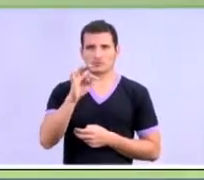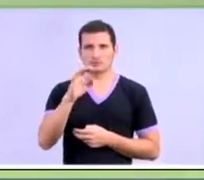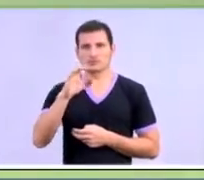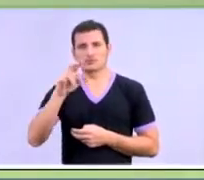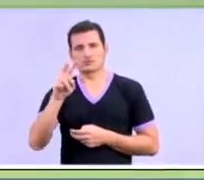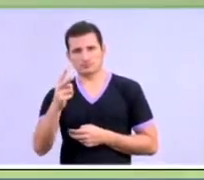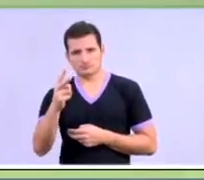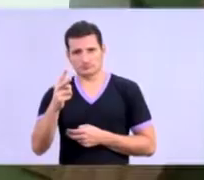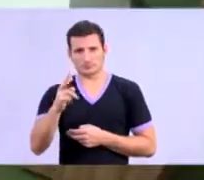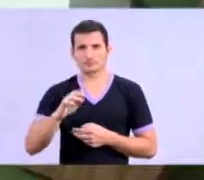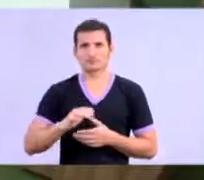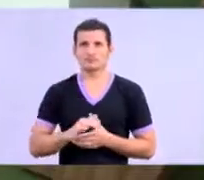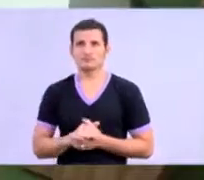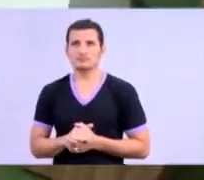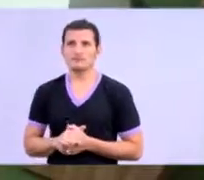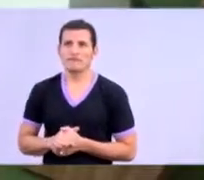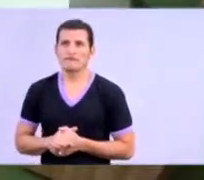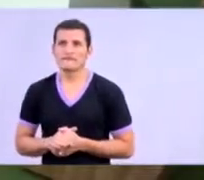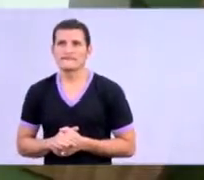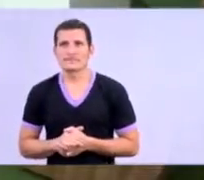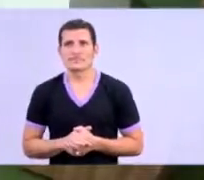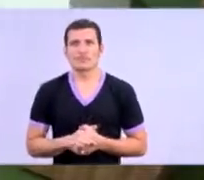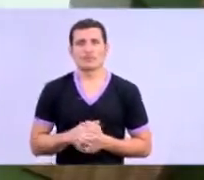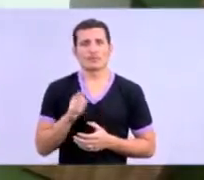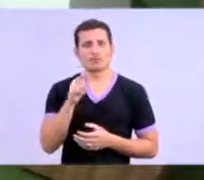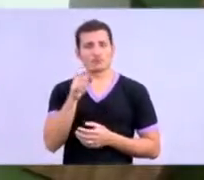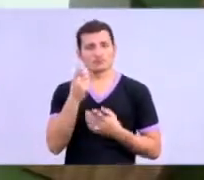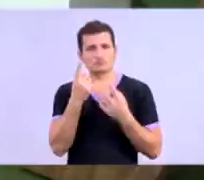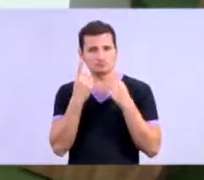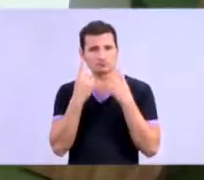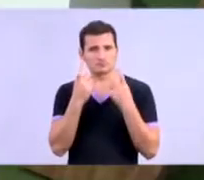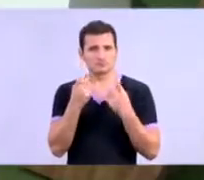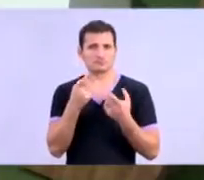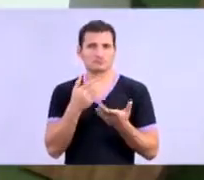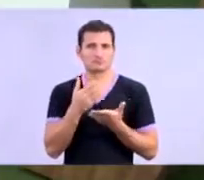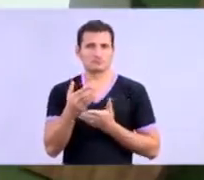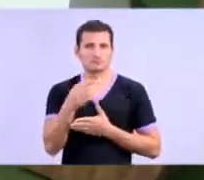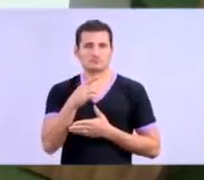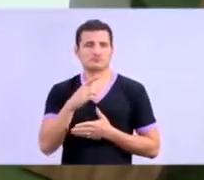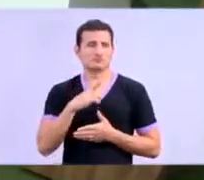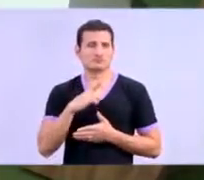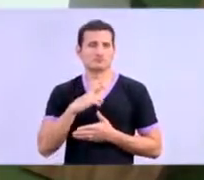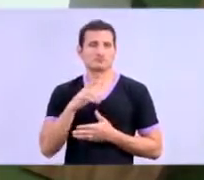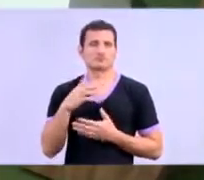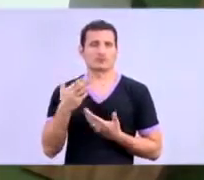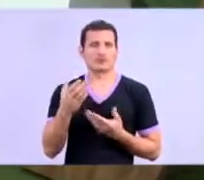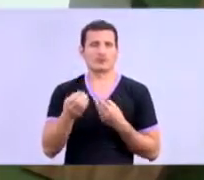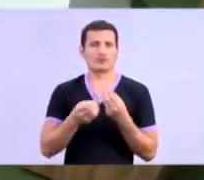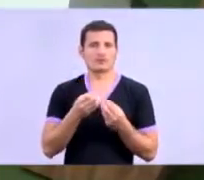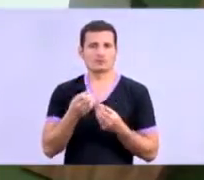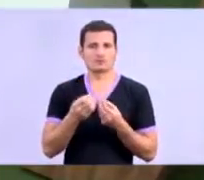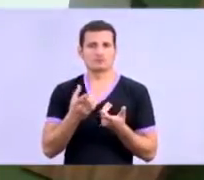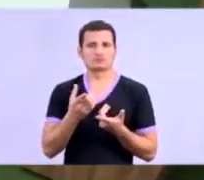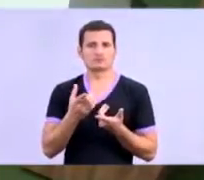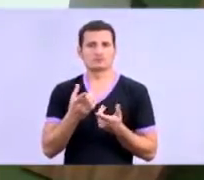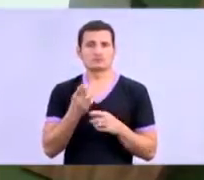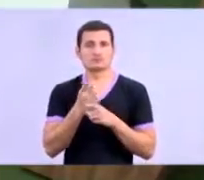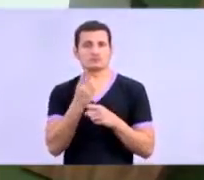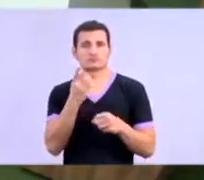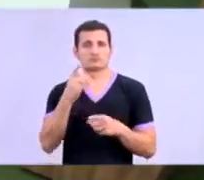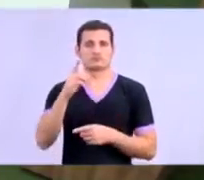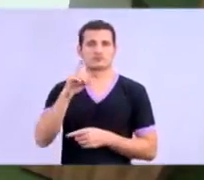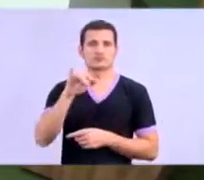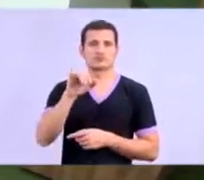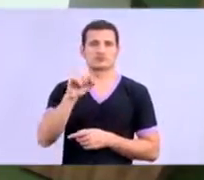esse endereçamento é bem interessante. Já começamos a ter aí, então, a função de identificar um dispositivo, ok?